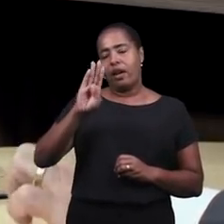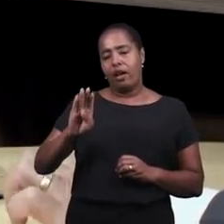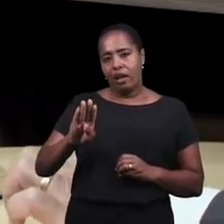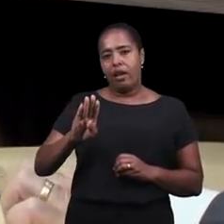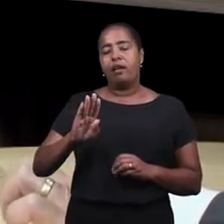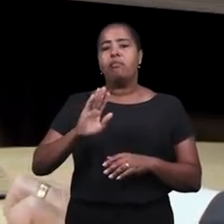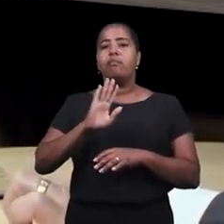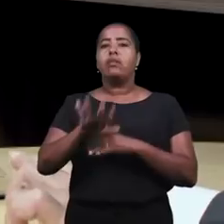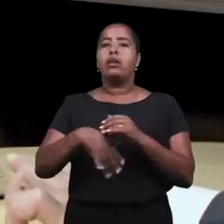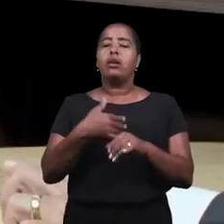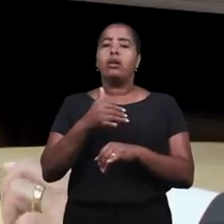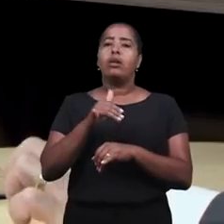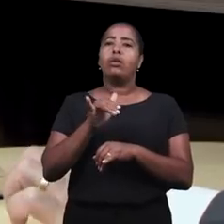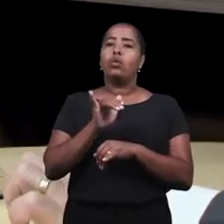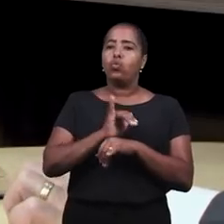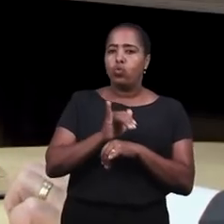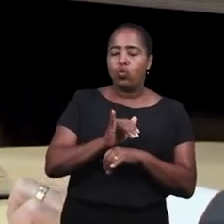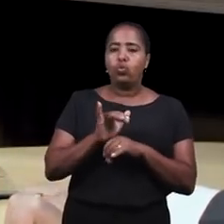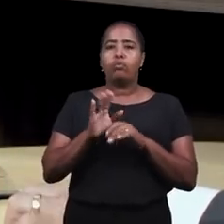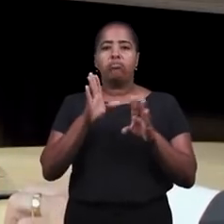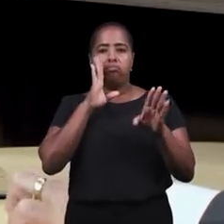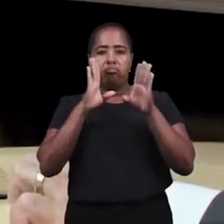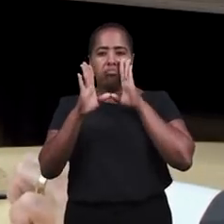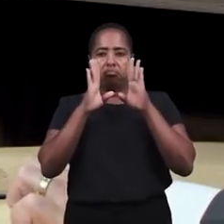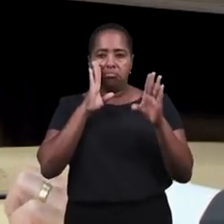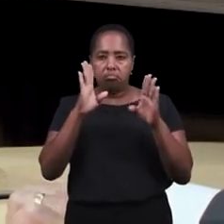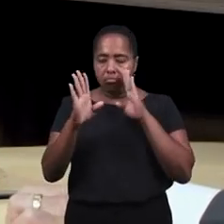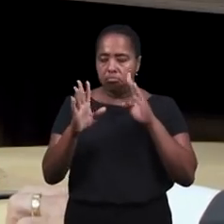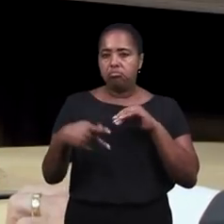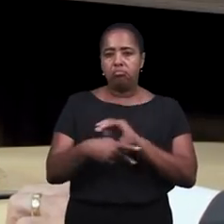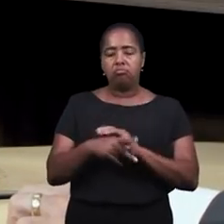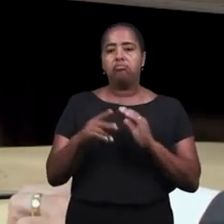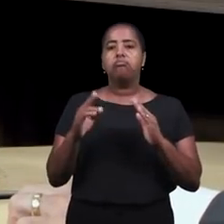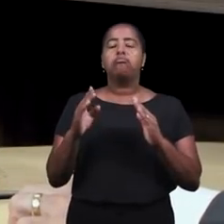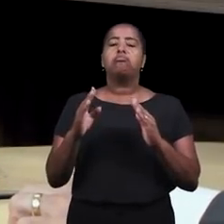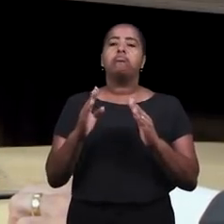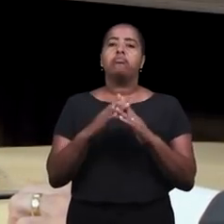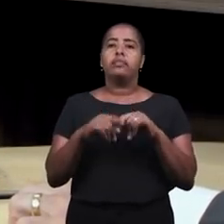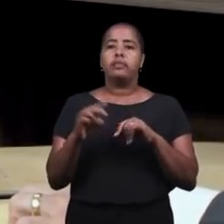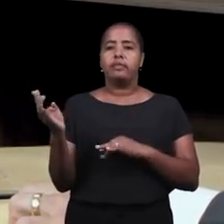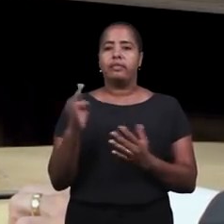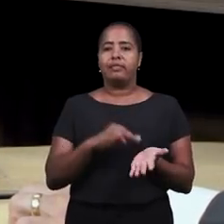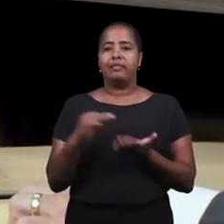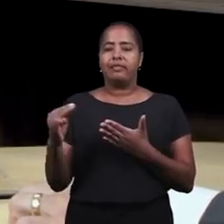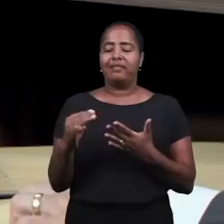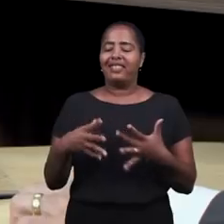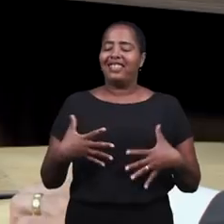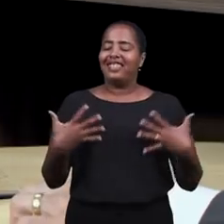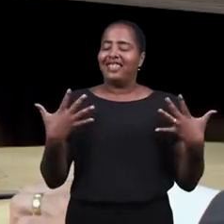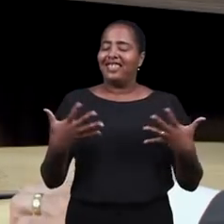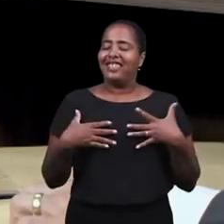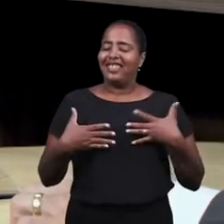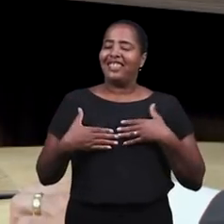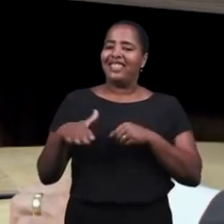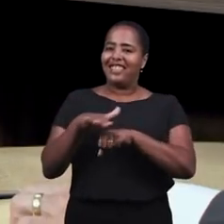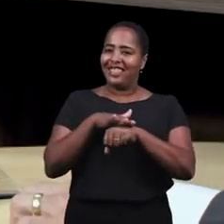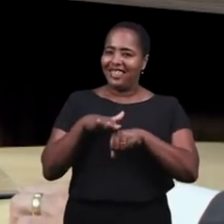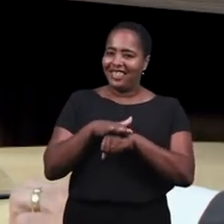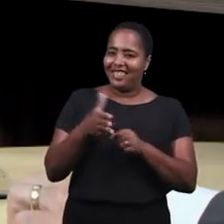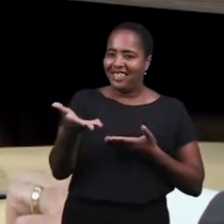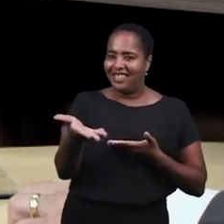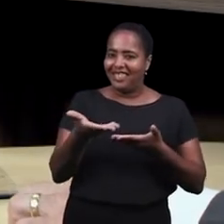pelo canal do YouTube da Igreja Cristã Maranata. É uma alegria estarmos conversando com você nessa